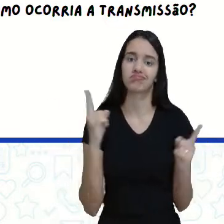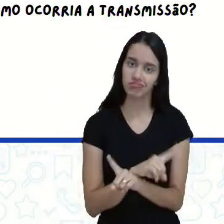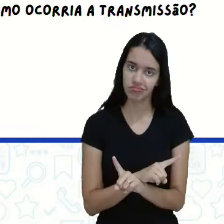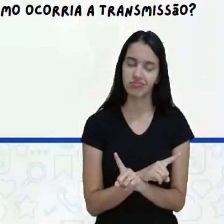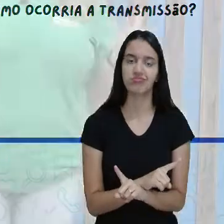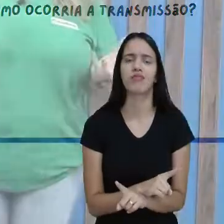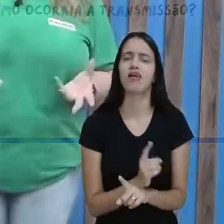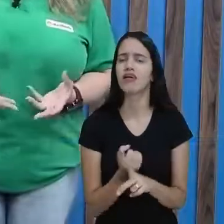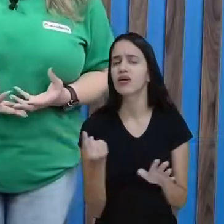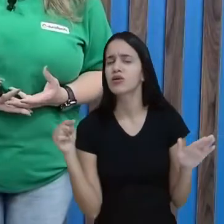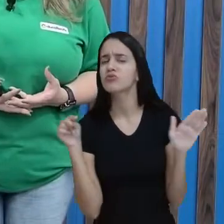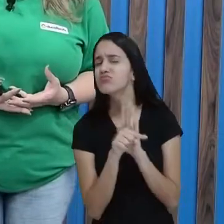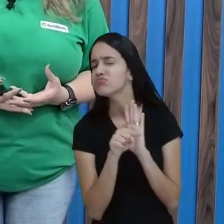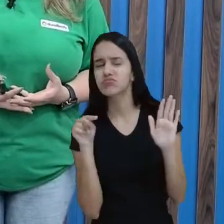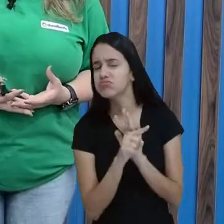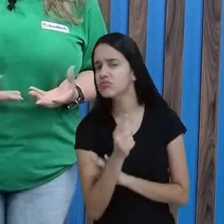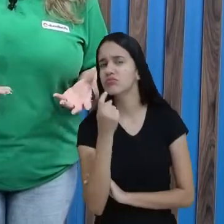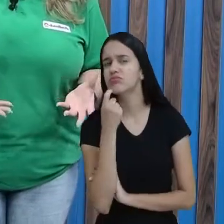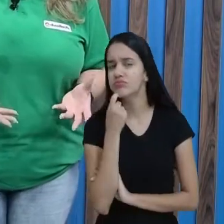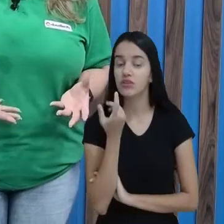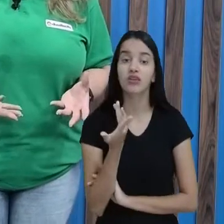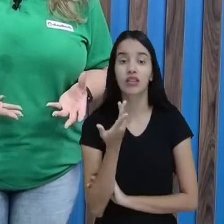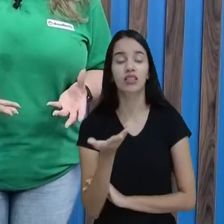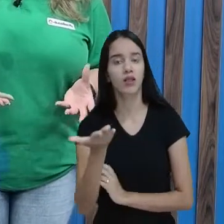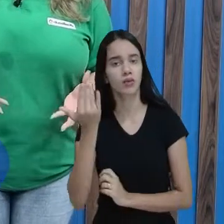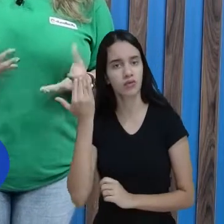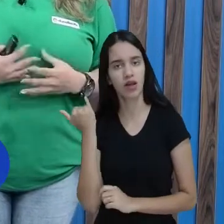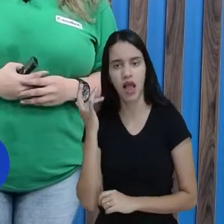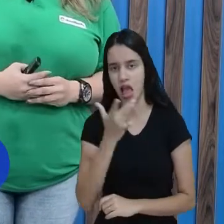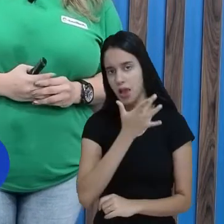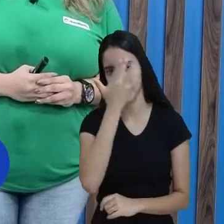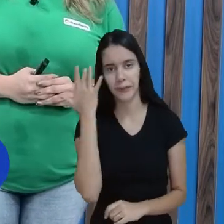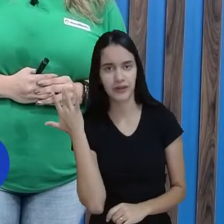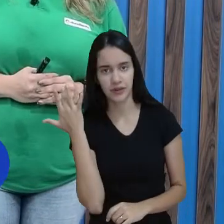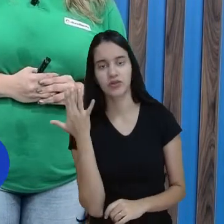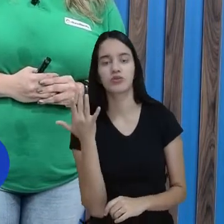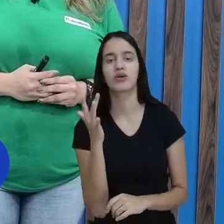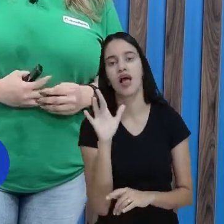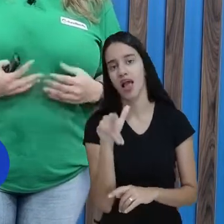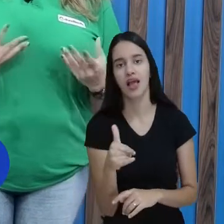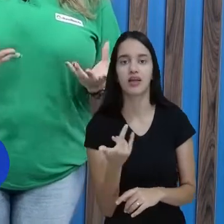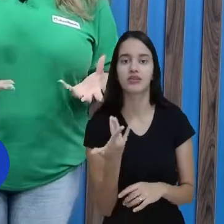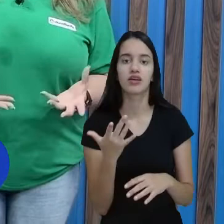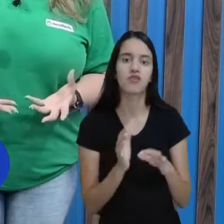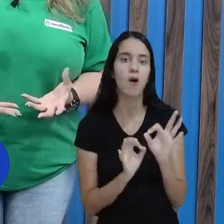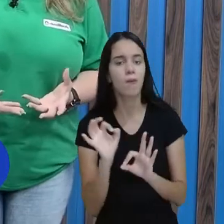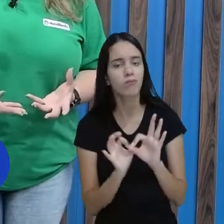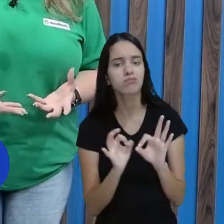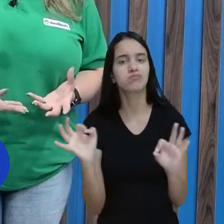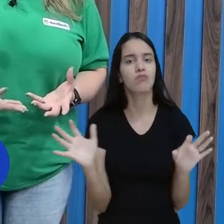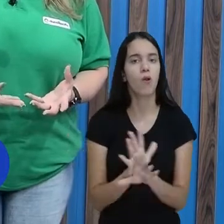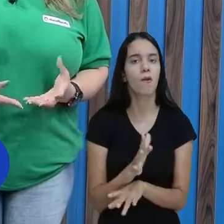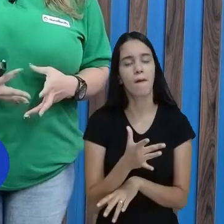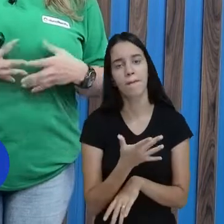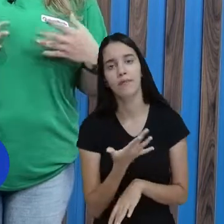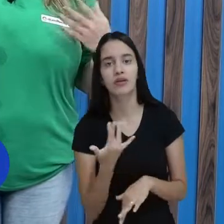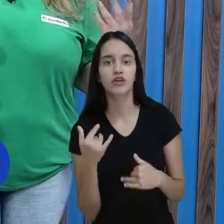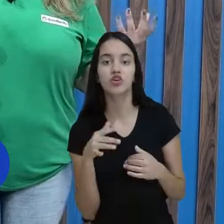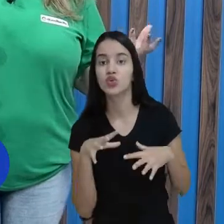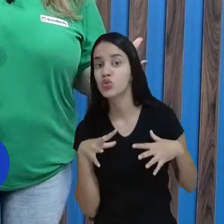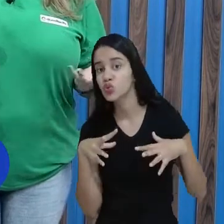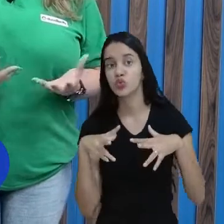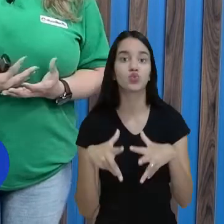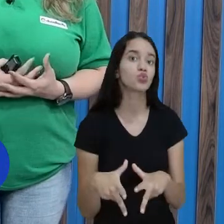Causa questionamento. Então, naquela época, as pessoas ainda não estavam preparadas para ouvir tudo